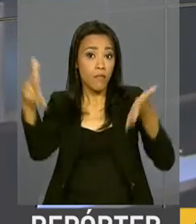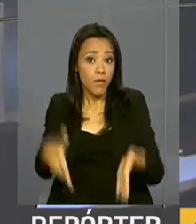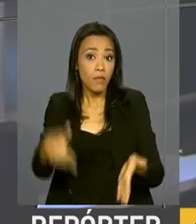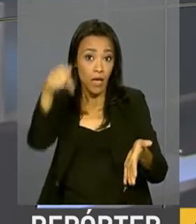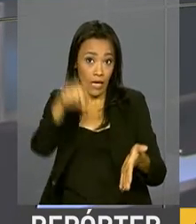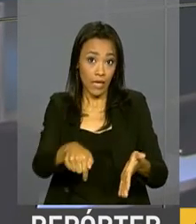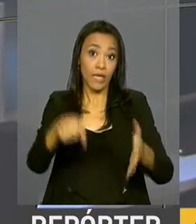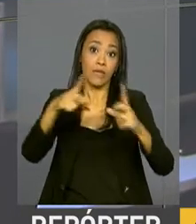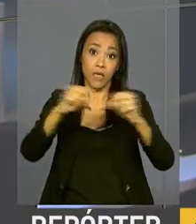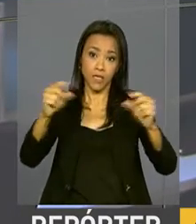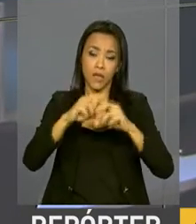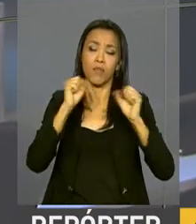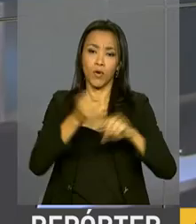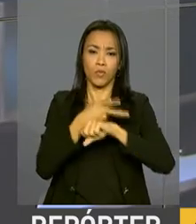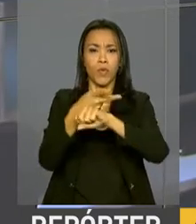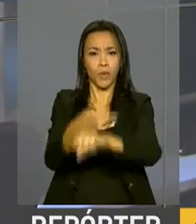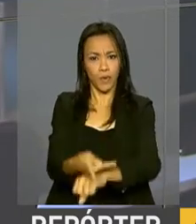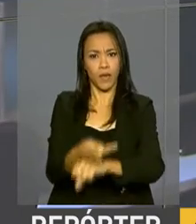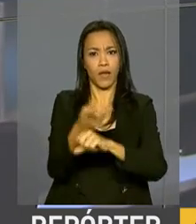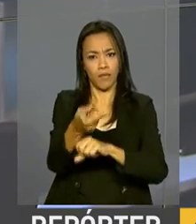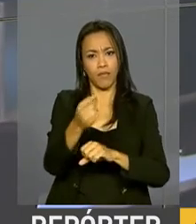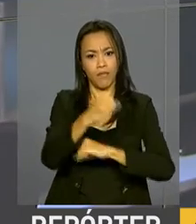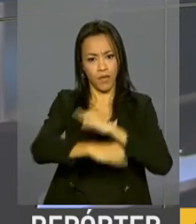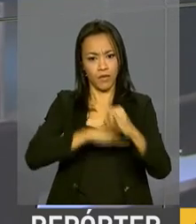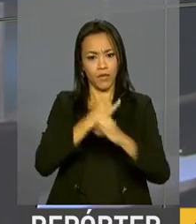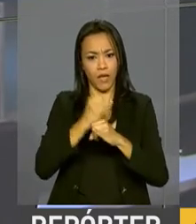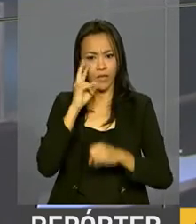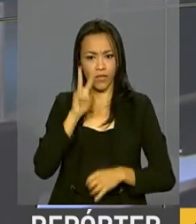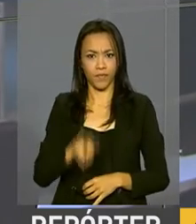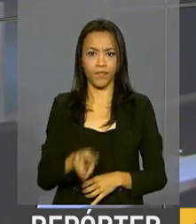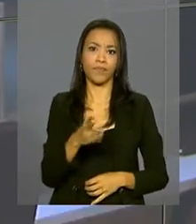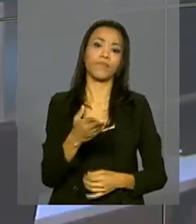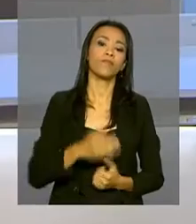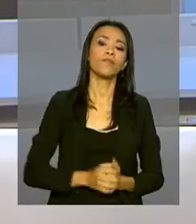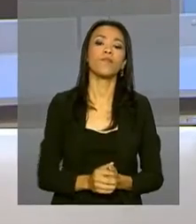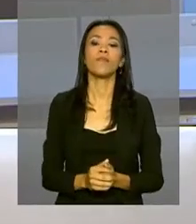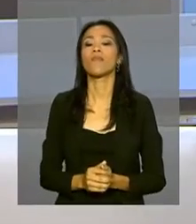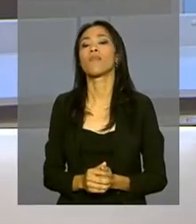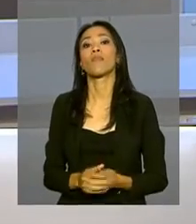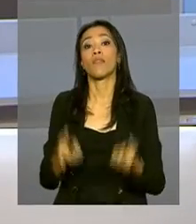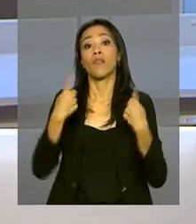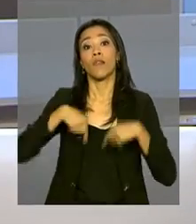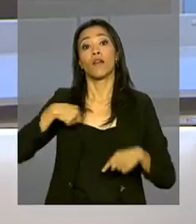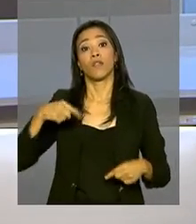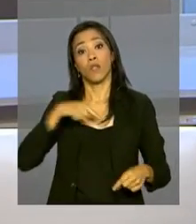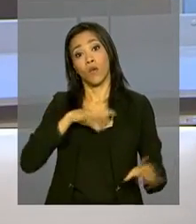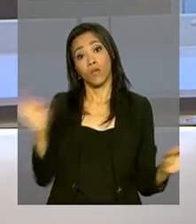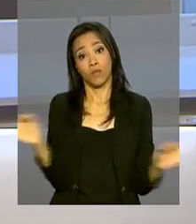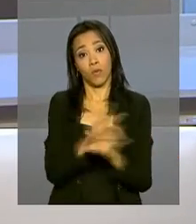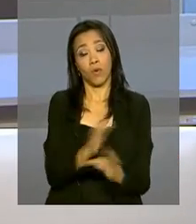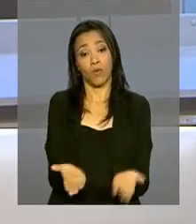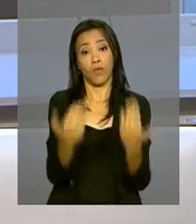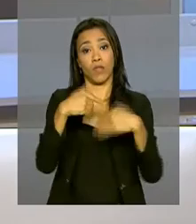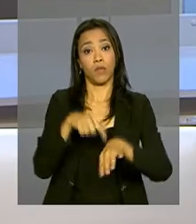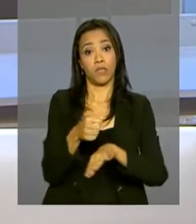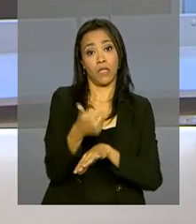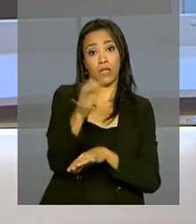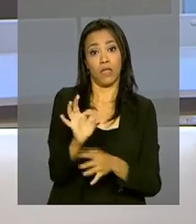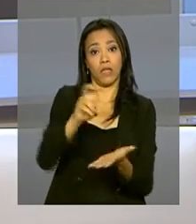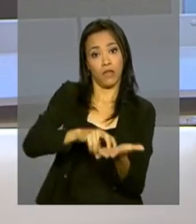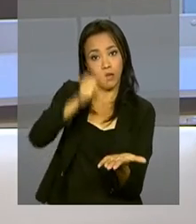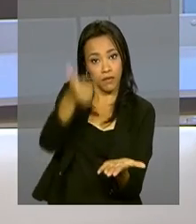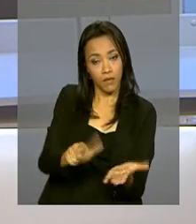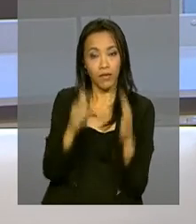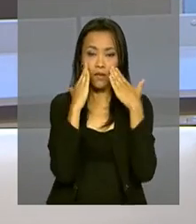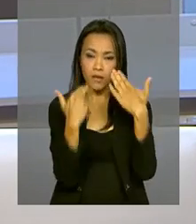pode ter mais informações pelo site apareça na sua tela nós ficamos por aqui voltamos às 10 da manhã na próxima edição